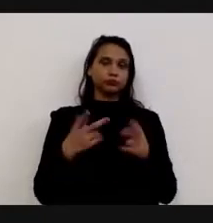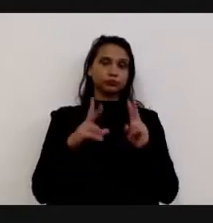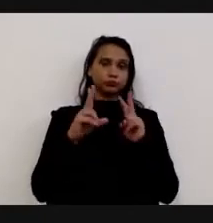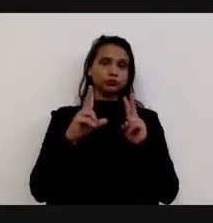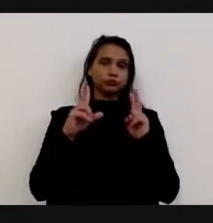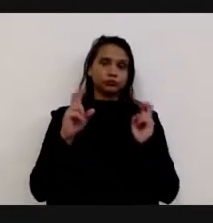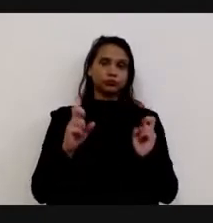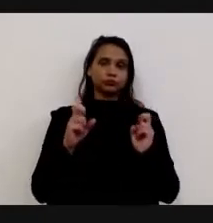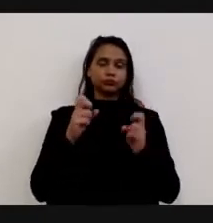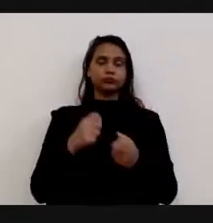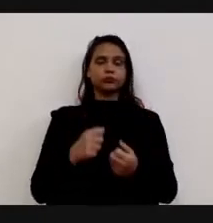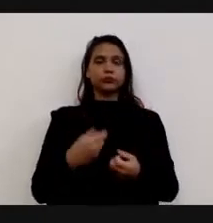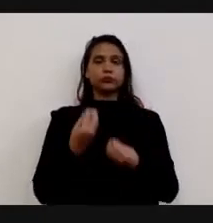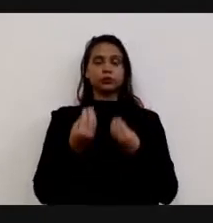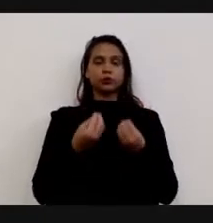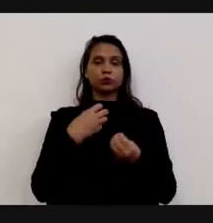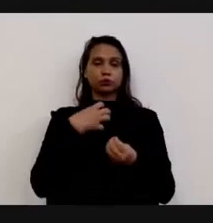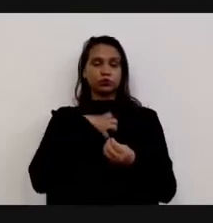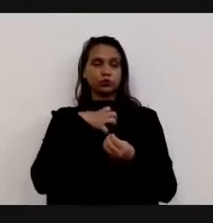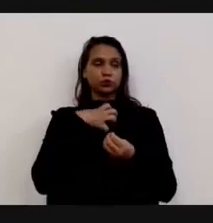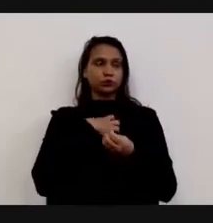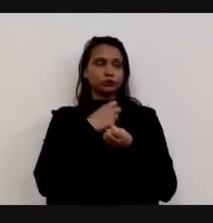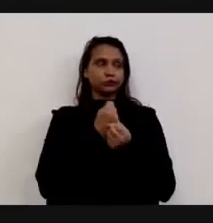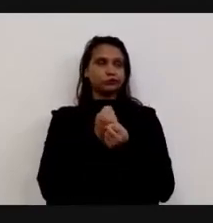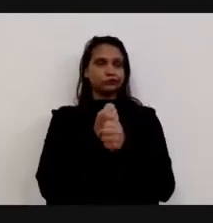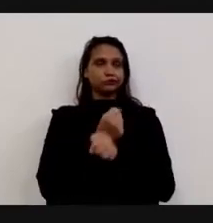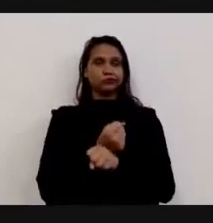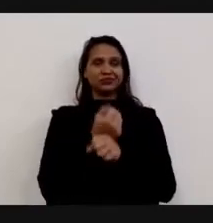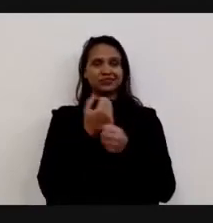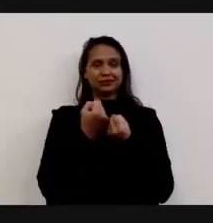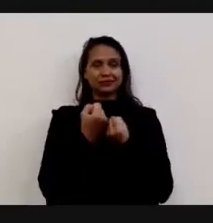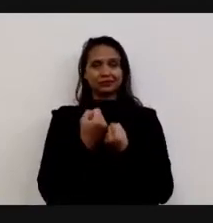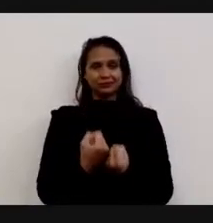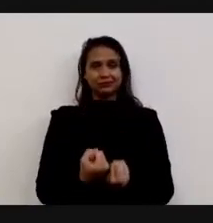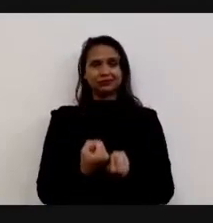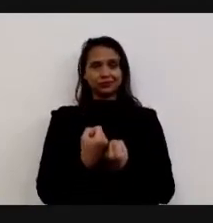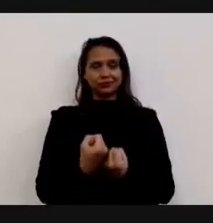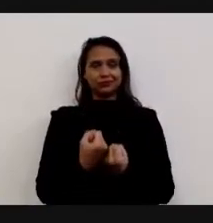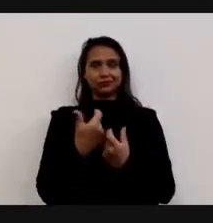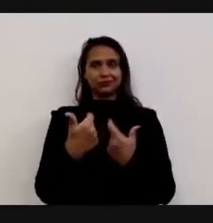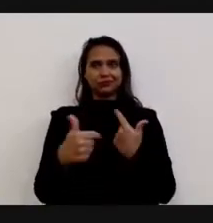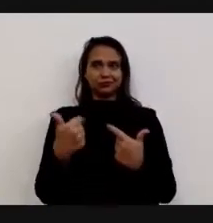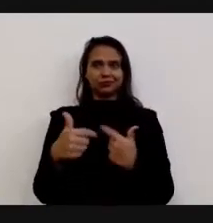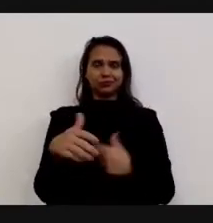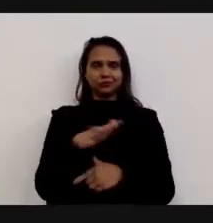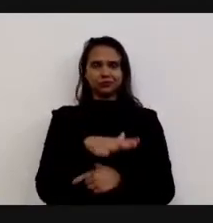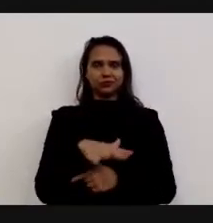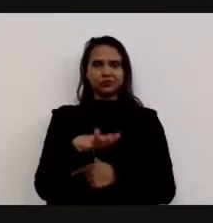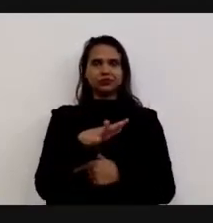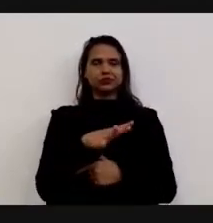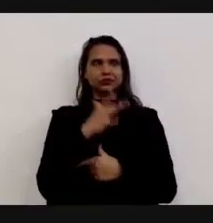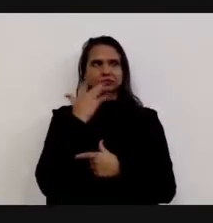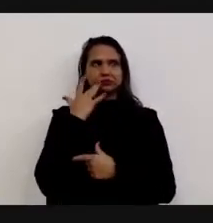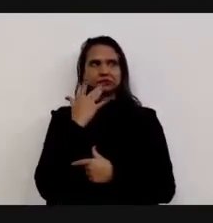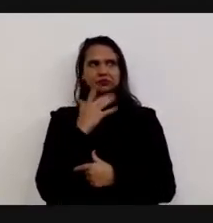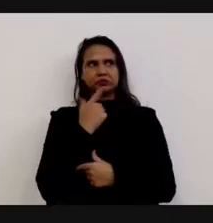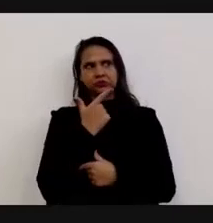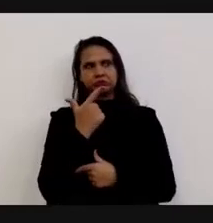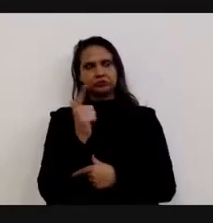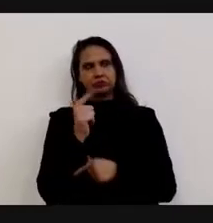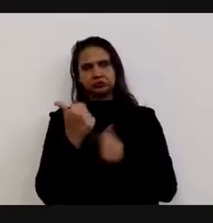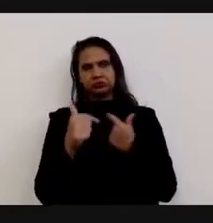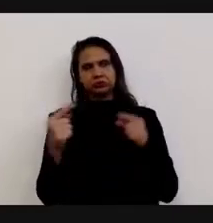trabalho. Eu acho que isso é um tema de interesse geral, apesar de eu não ver nenhum outro trabalho nessa mesma